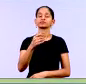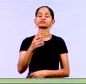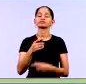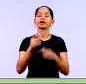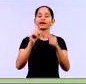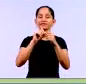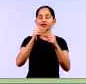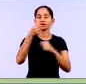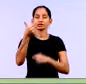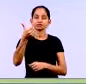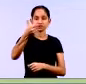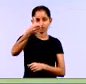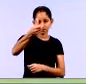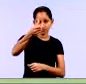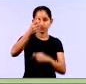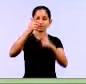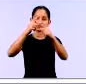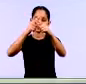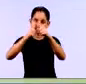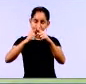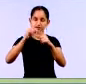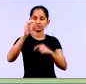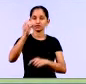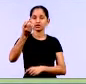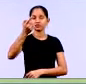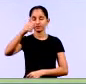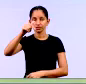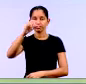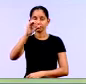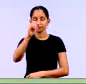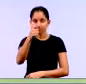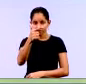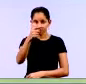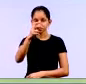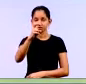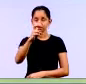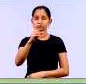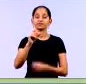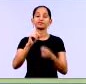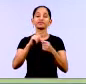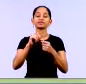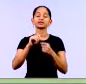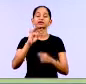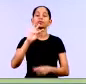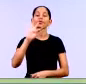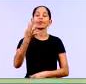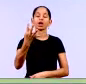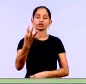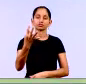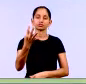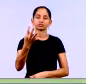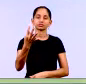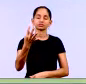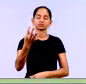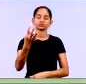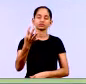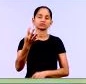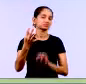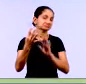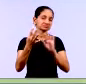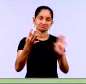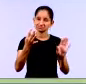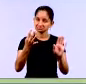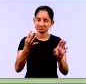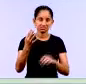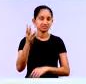16 vezes 0,25 vai dar R$4. Então, o custo da minha mão de